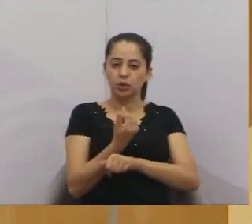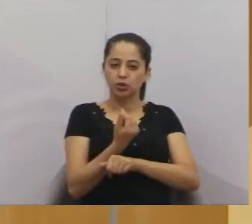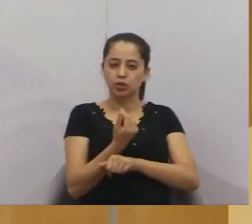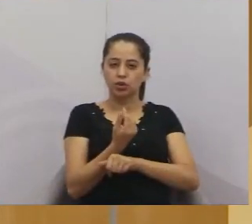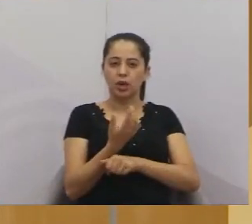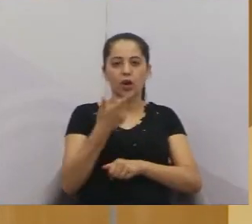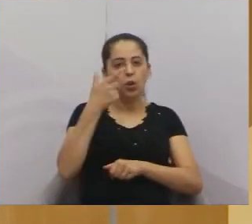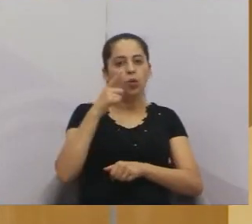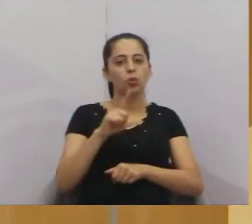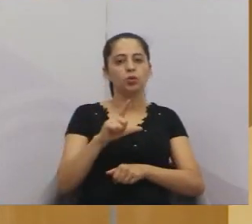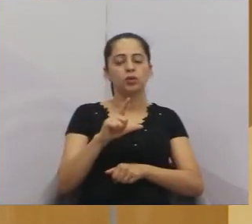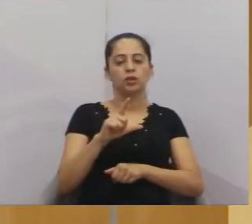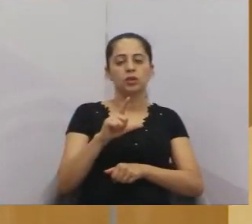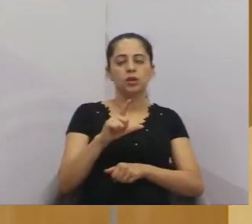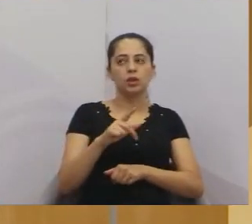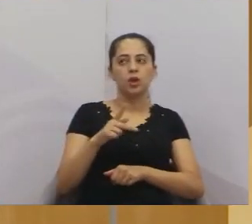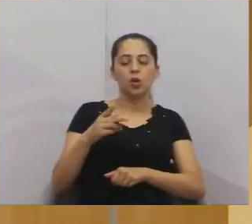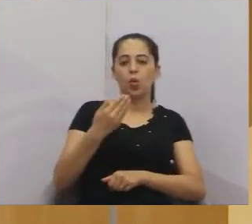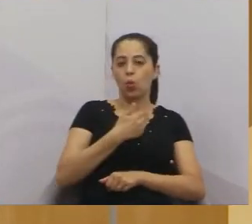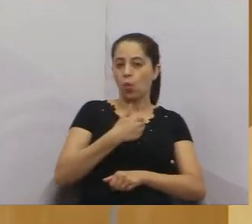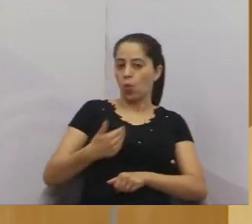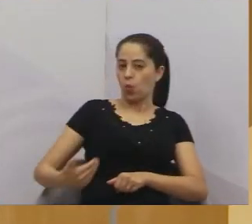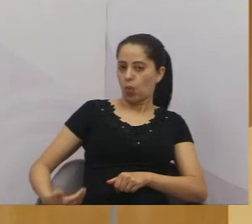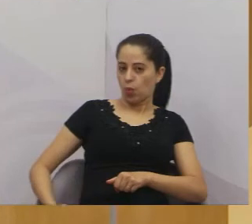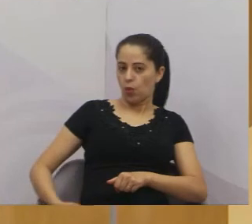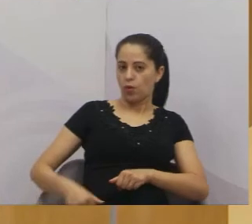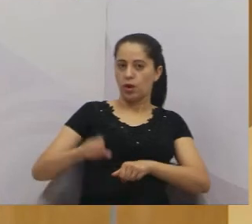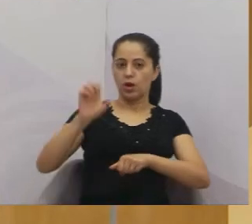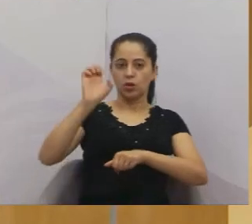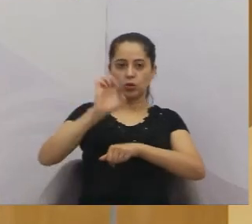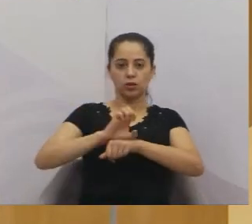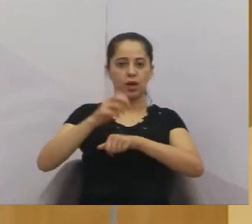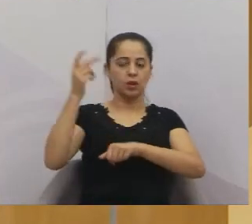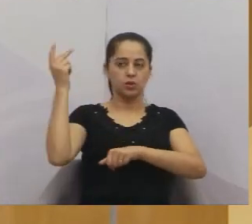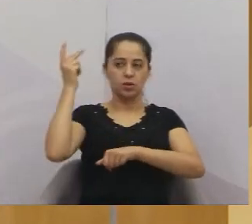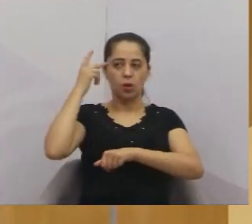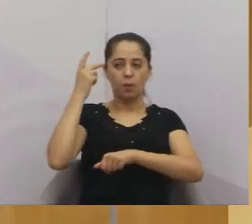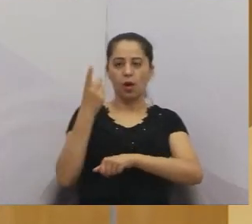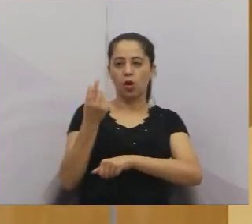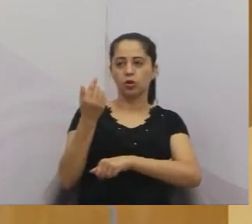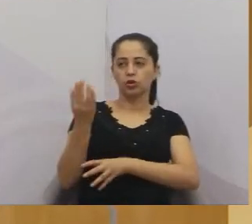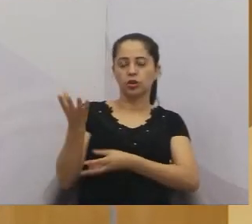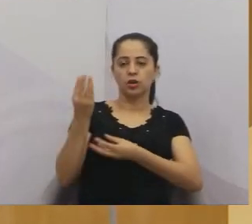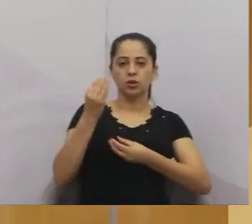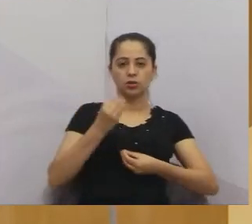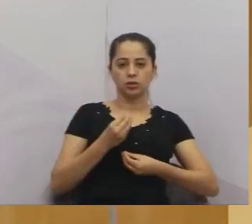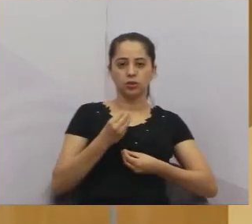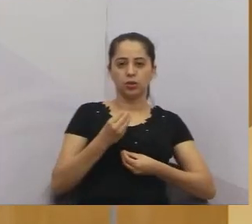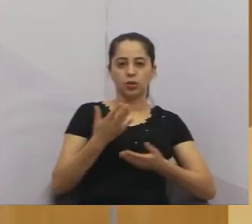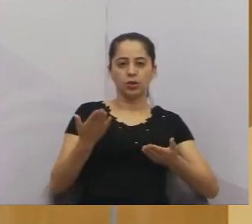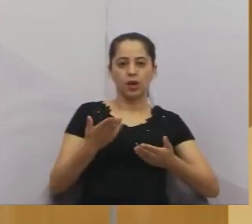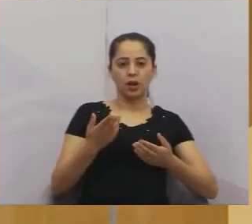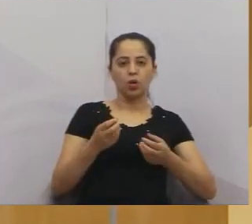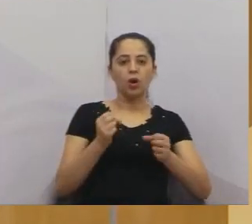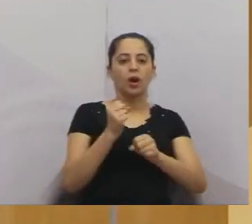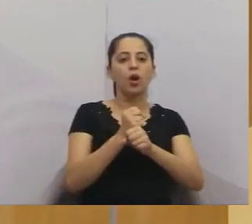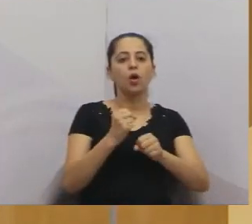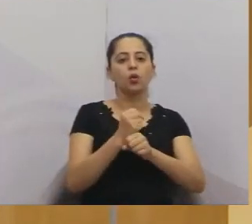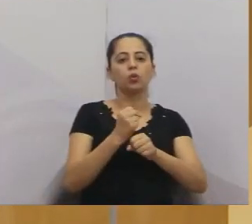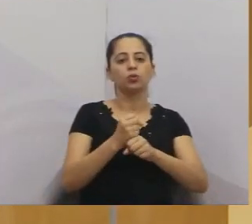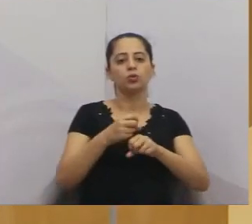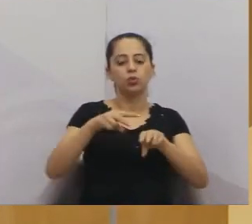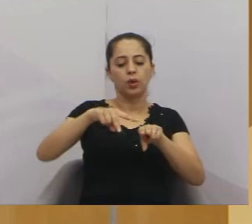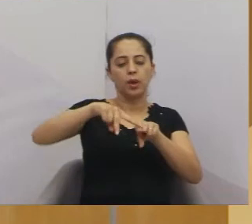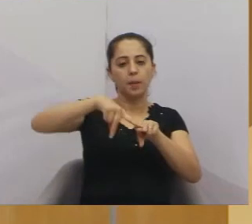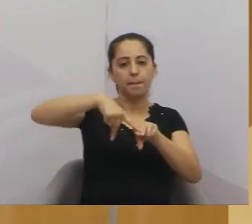com o governo do estado de São Paulo, através do meu amigo e secretário de Estado, Aildo Ferreira, para colocar uma pista de skate street